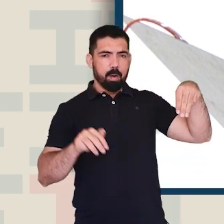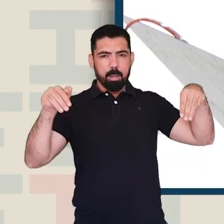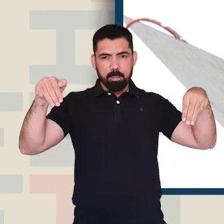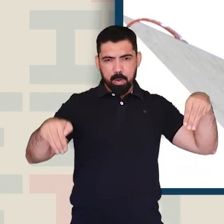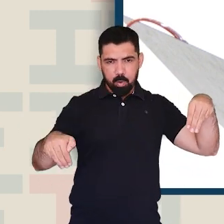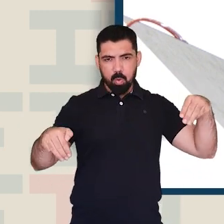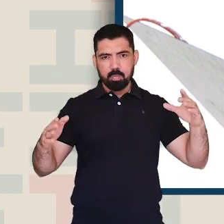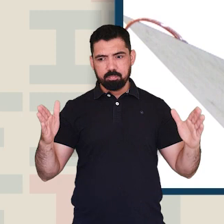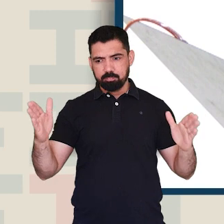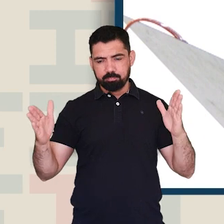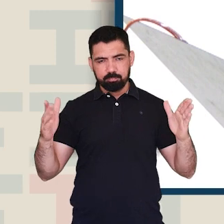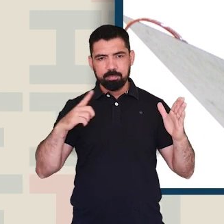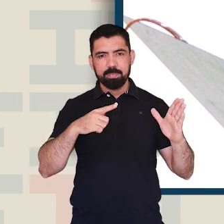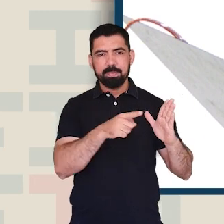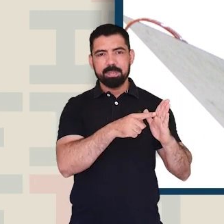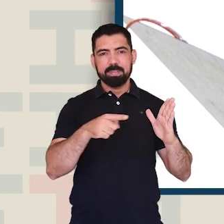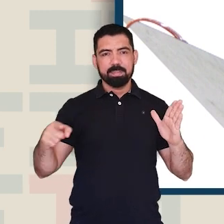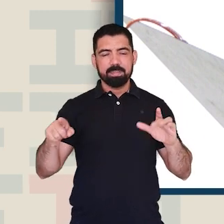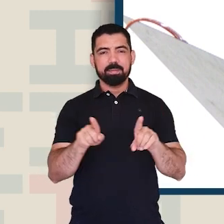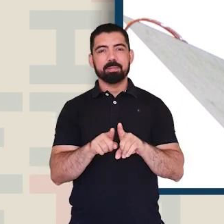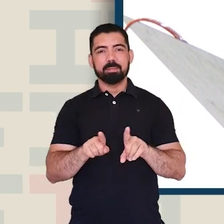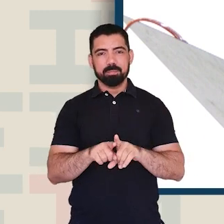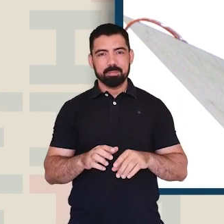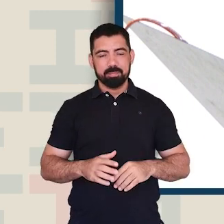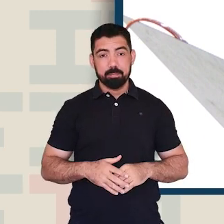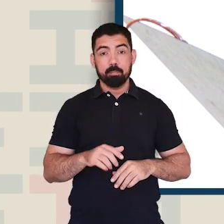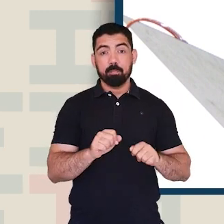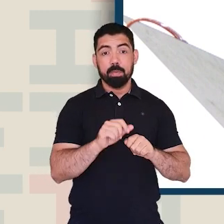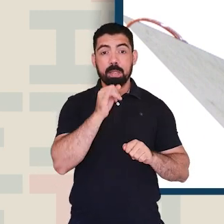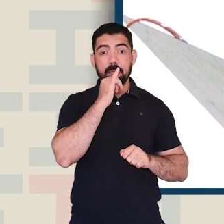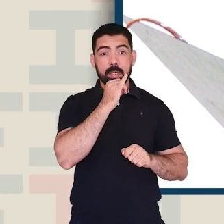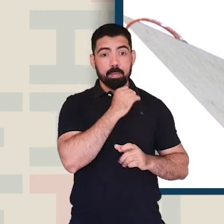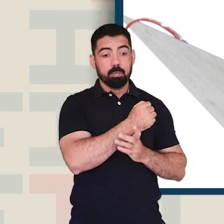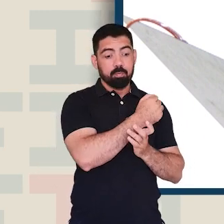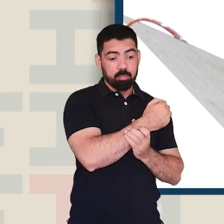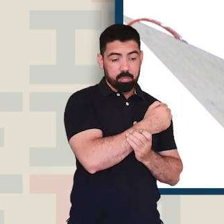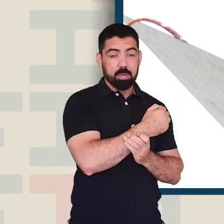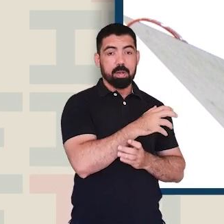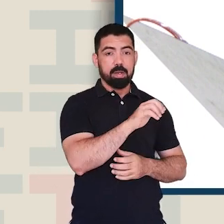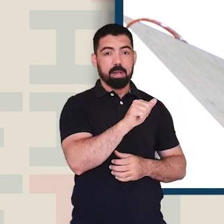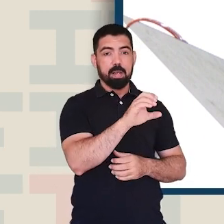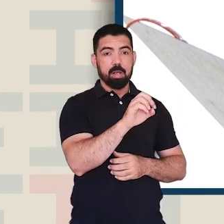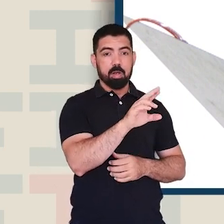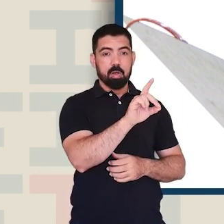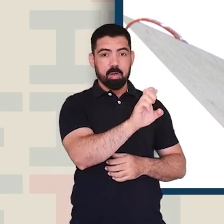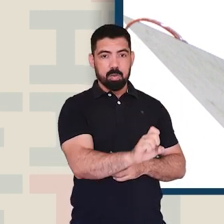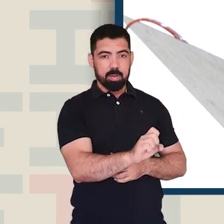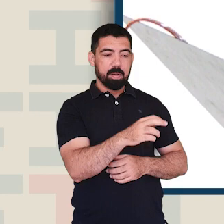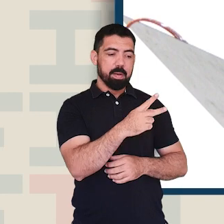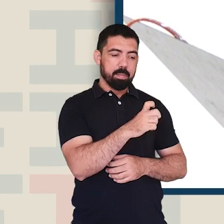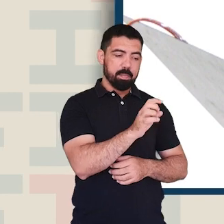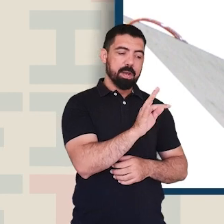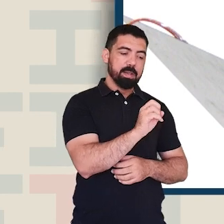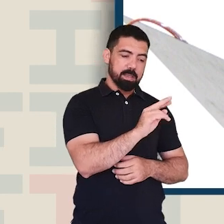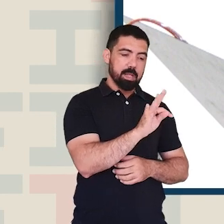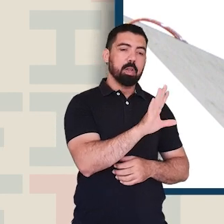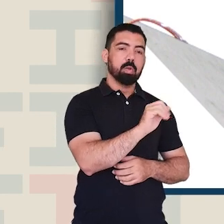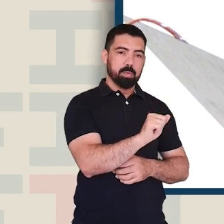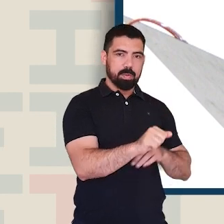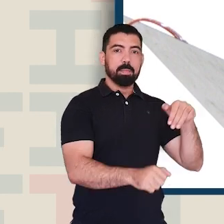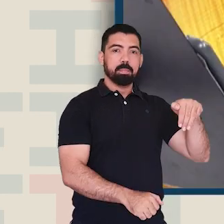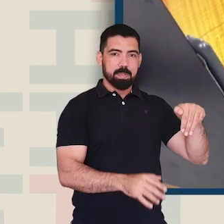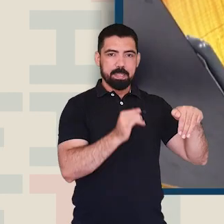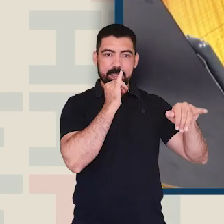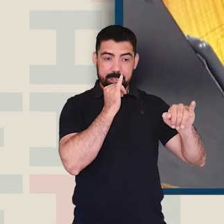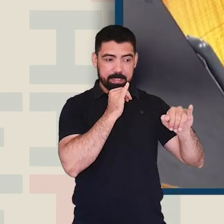menor, né, não só quando você fazia um acorde maior, usar a pentatônica, né? Ou seja, de Mi.